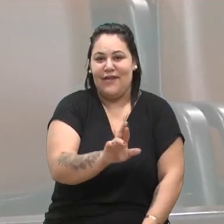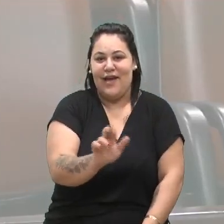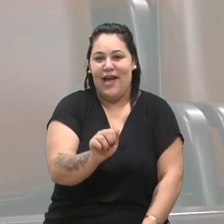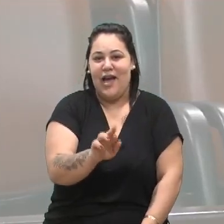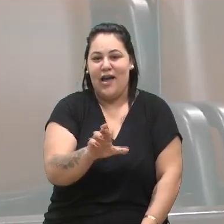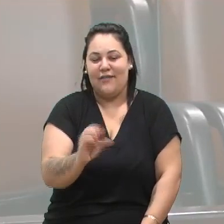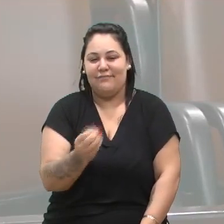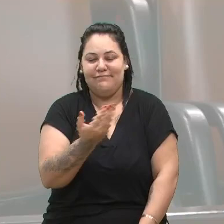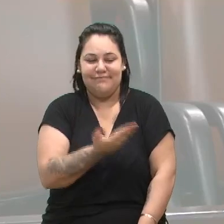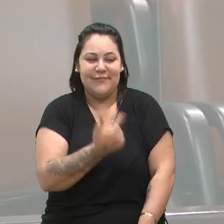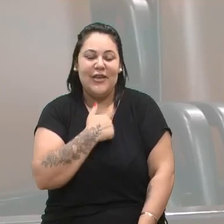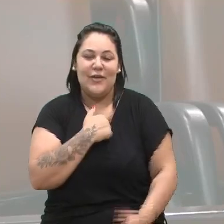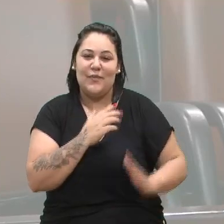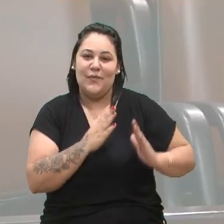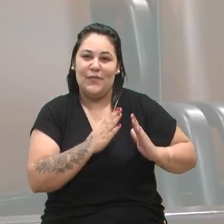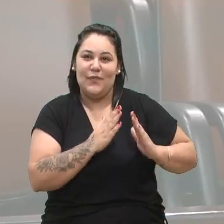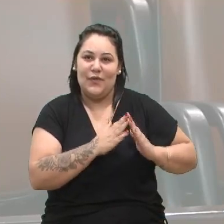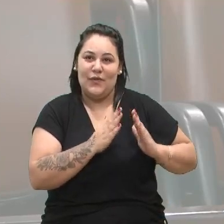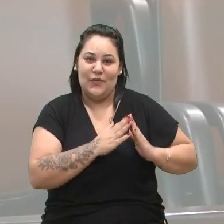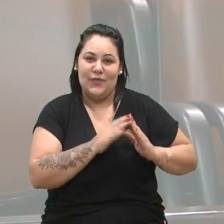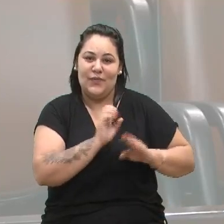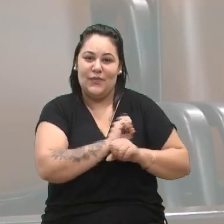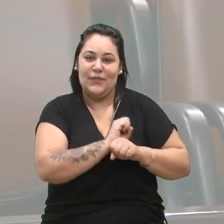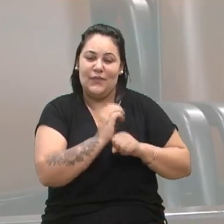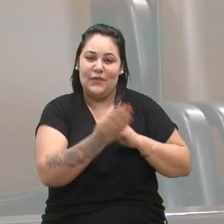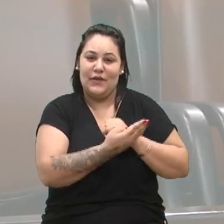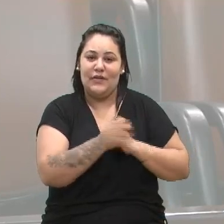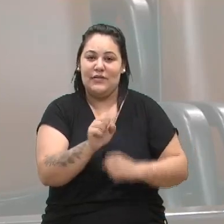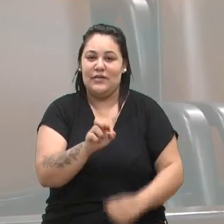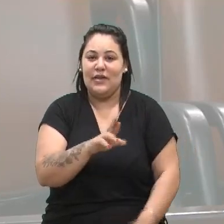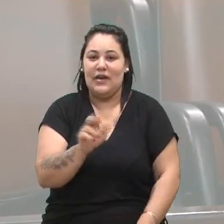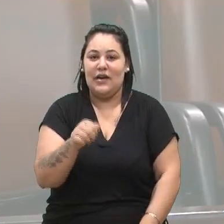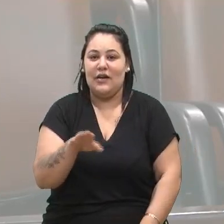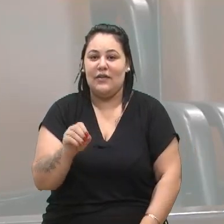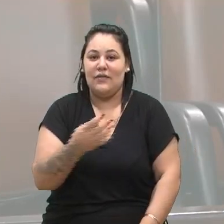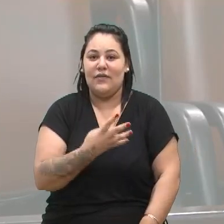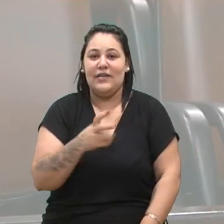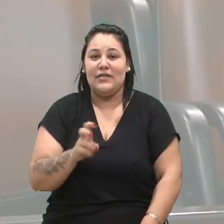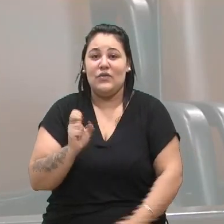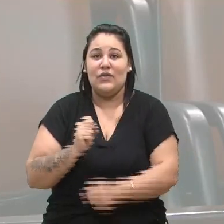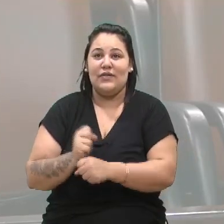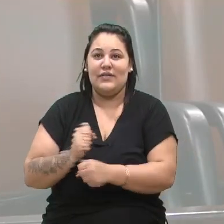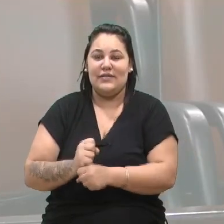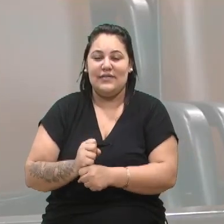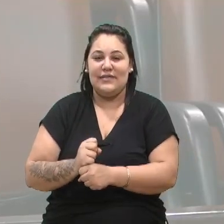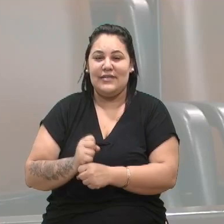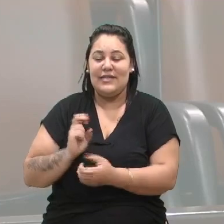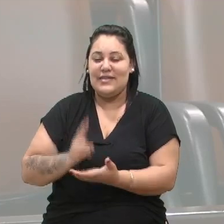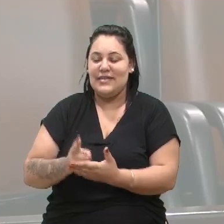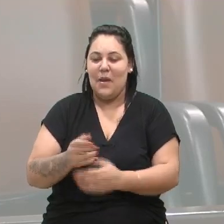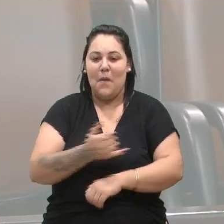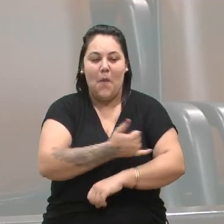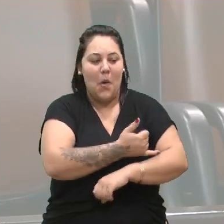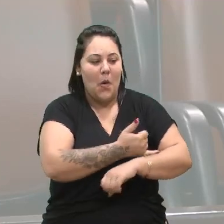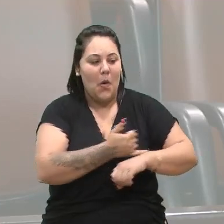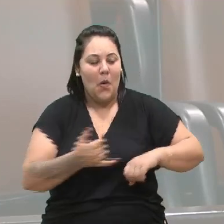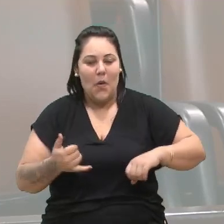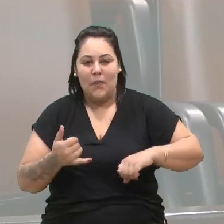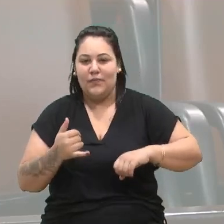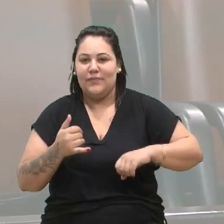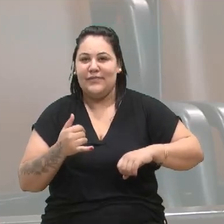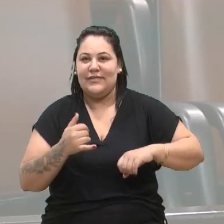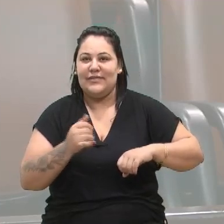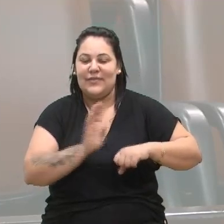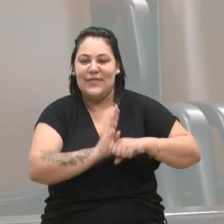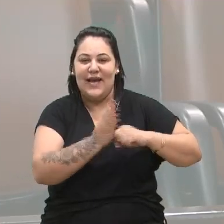Moro no bairro Serrano há 45 anos e sempre, quando passo em São Ciro, fico analisando,